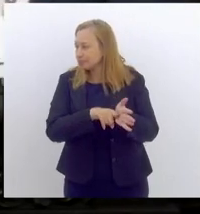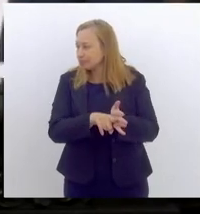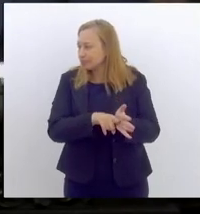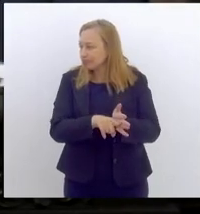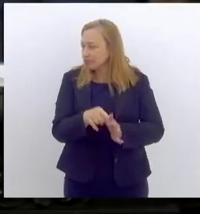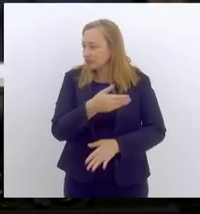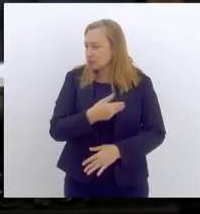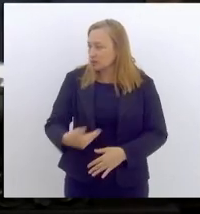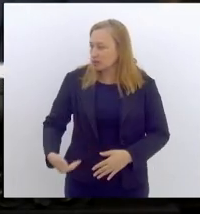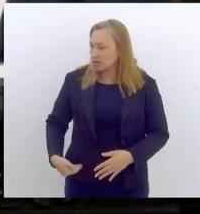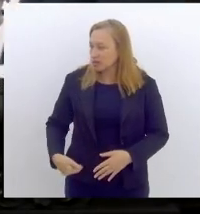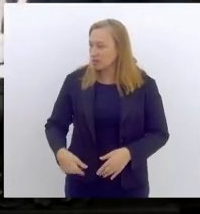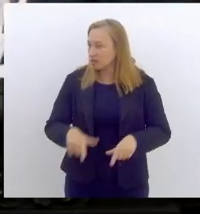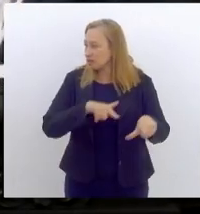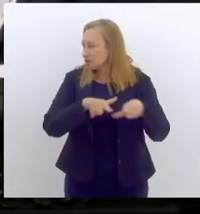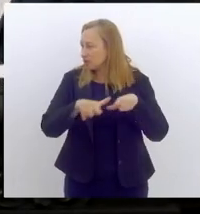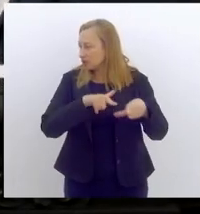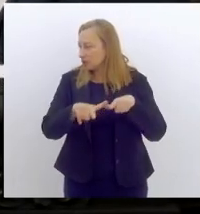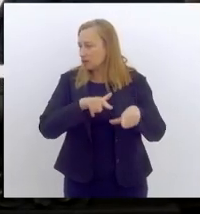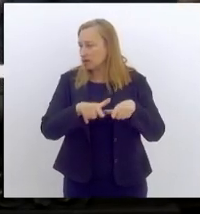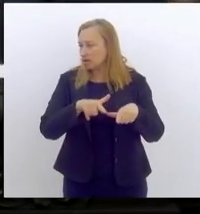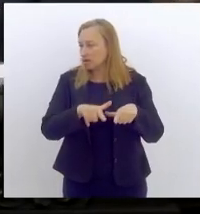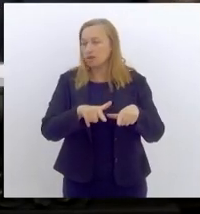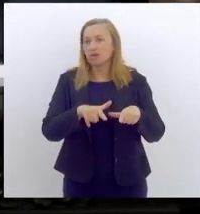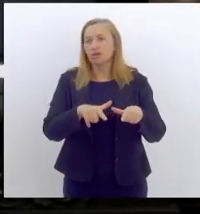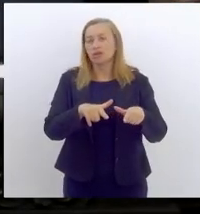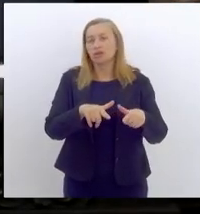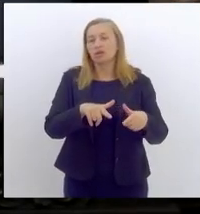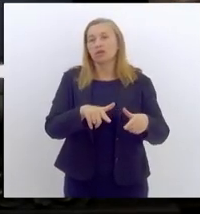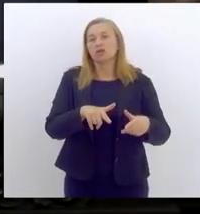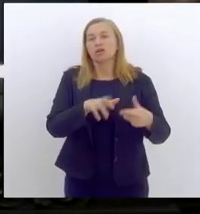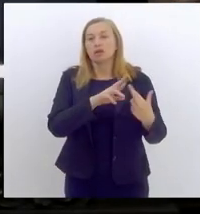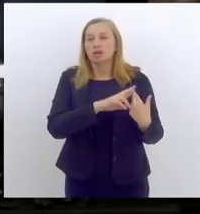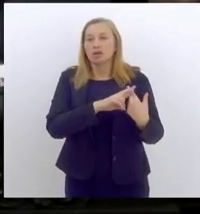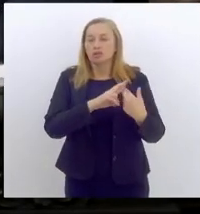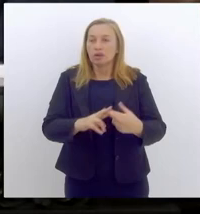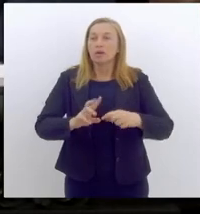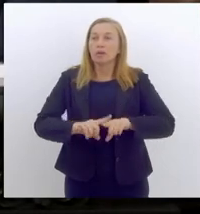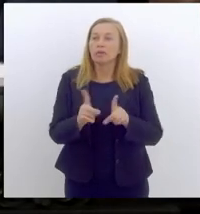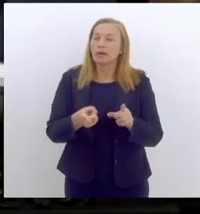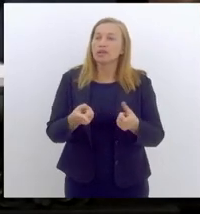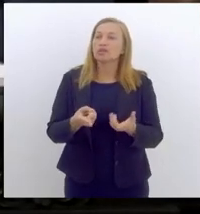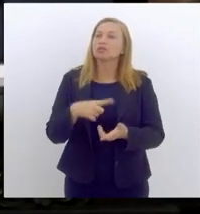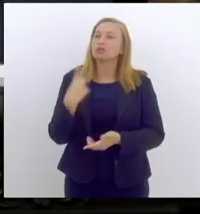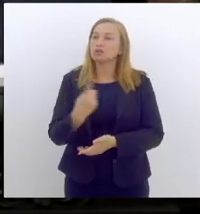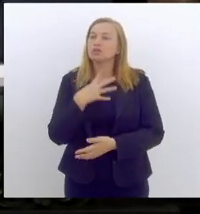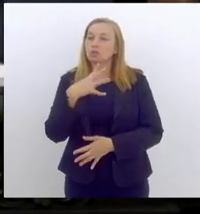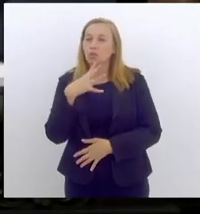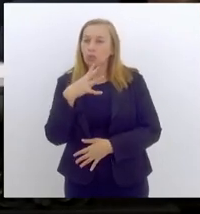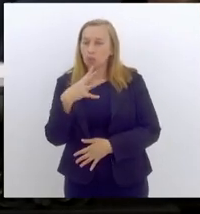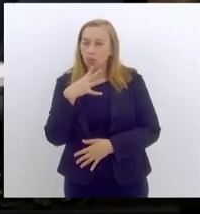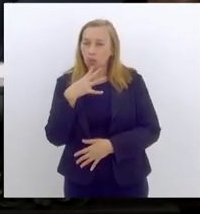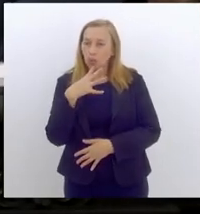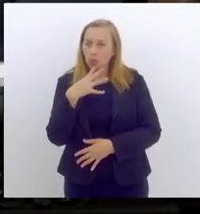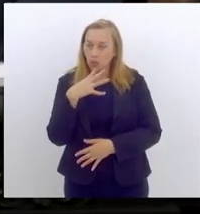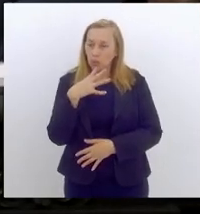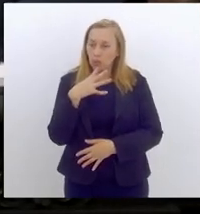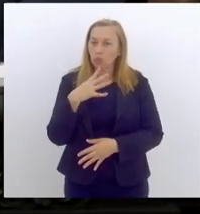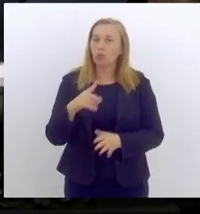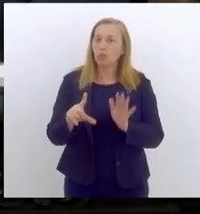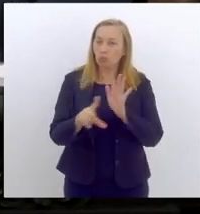exercício responsável e democrático da oposição. Mas eu quero dizer que nós reconhecemos a legitimidade,